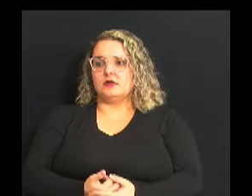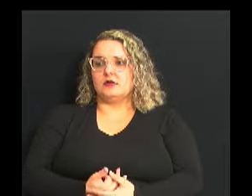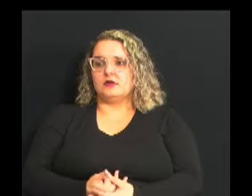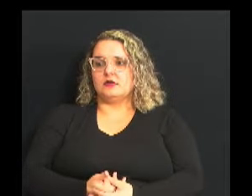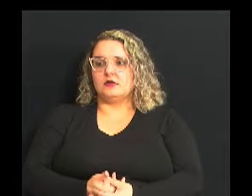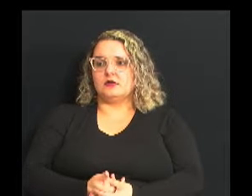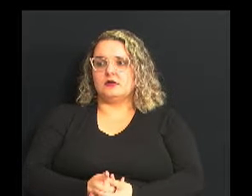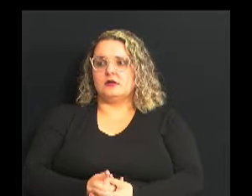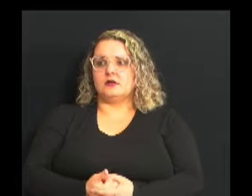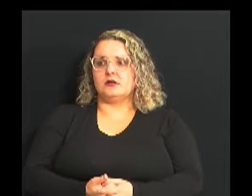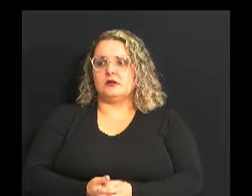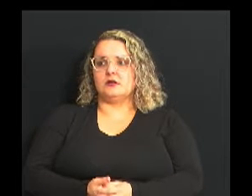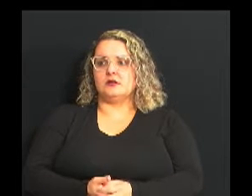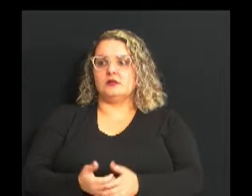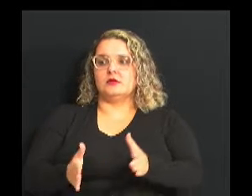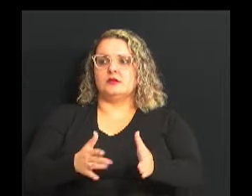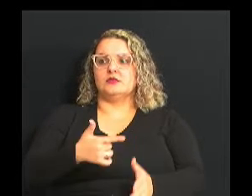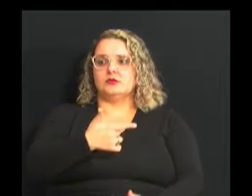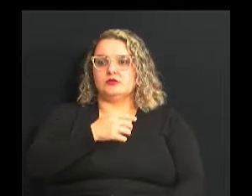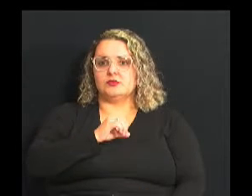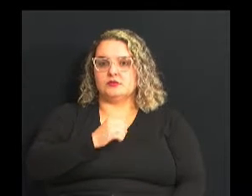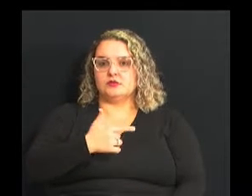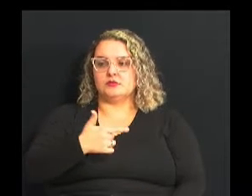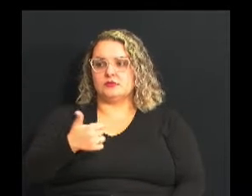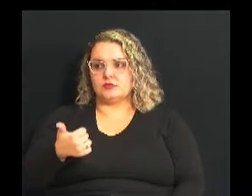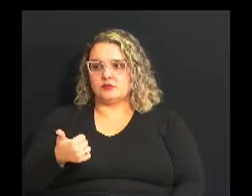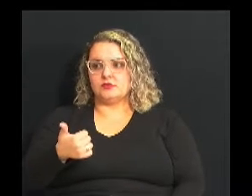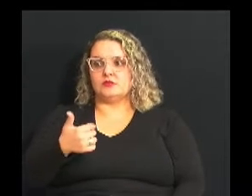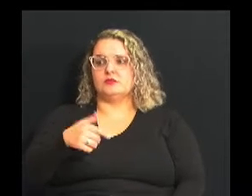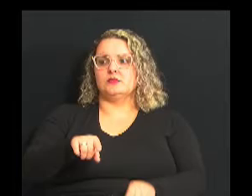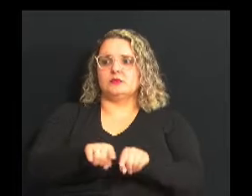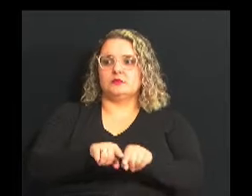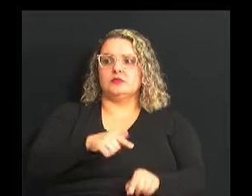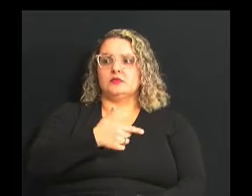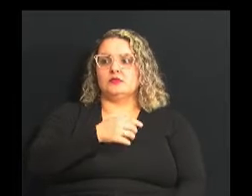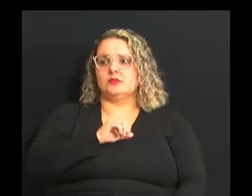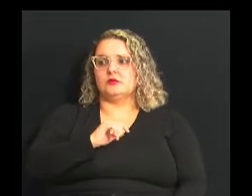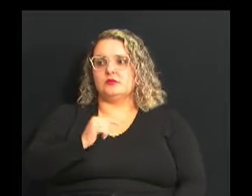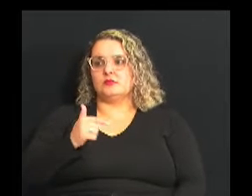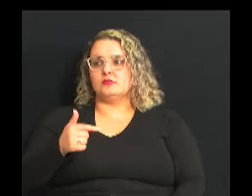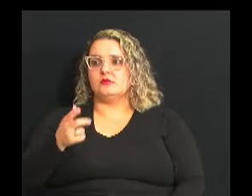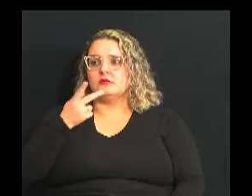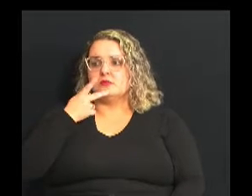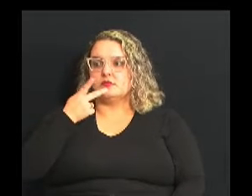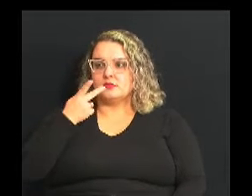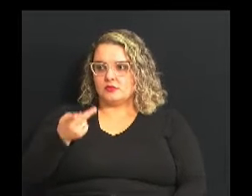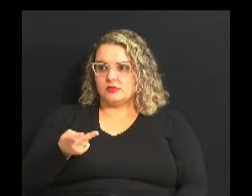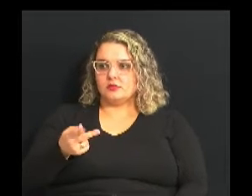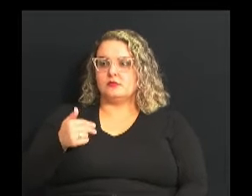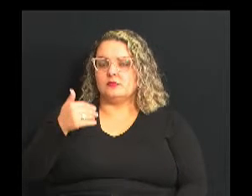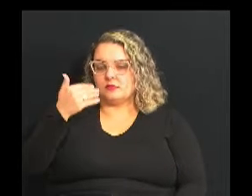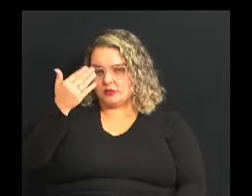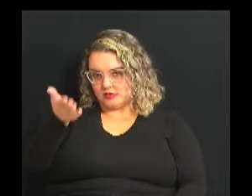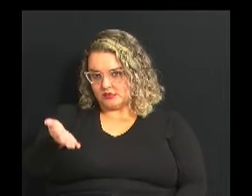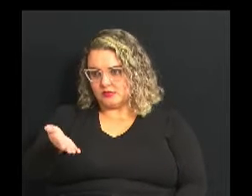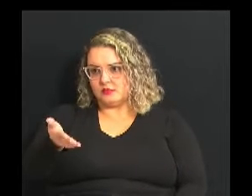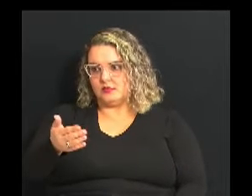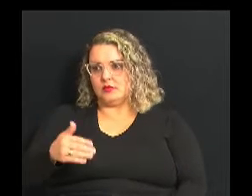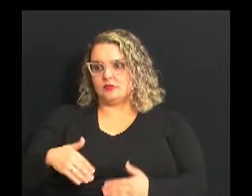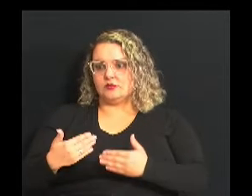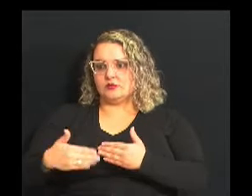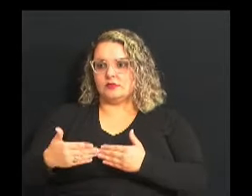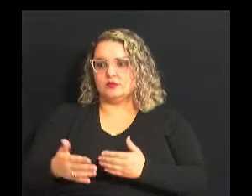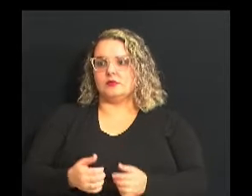abrangem o período de 2021, 2022, né? E mais à frente falaremos dos projetos para os próximos anos.